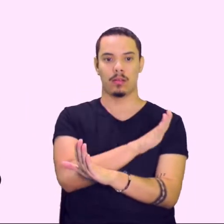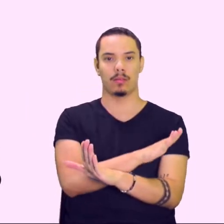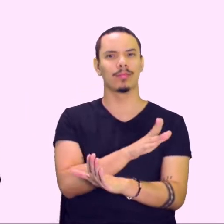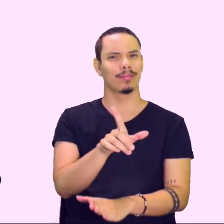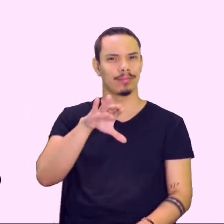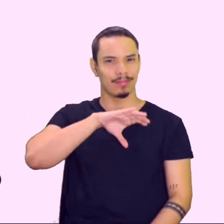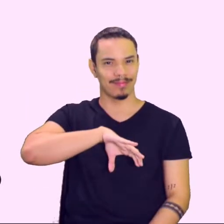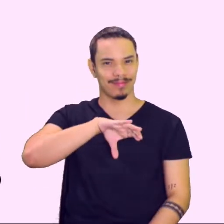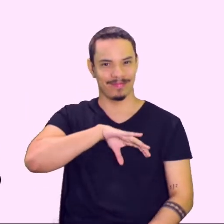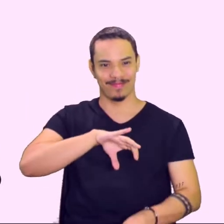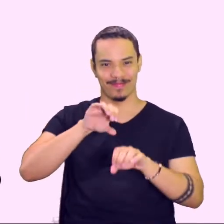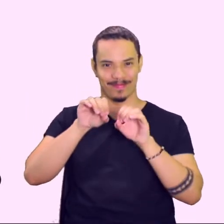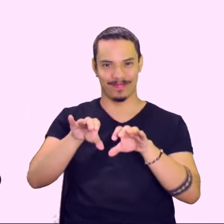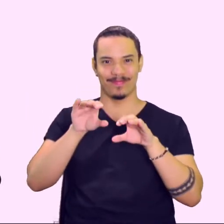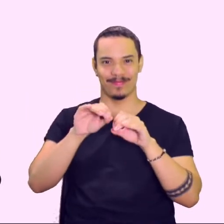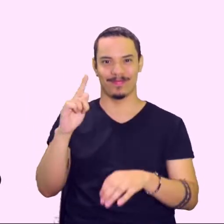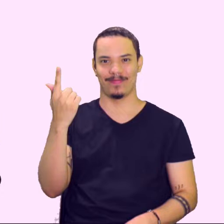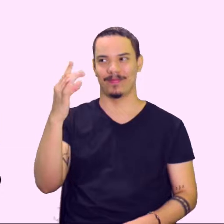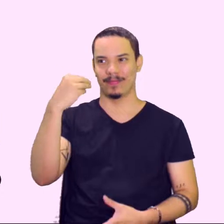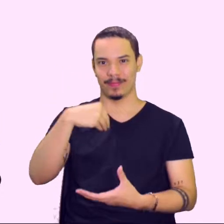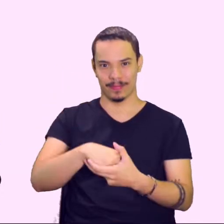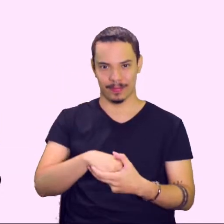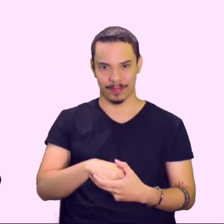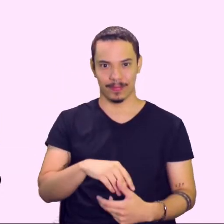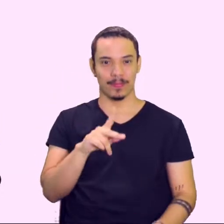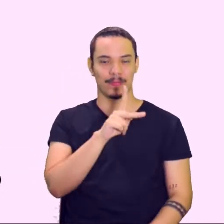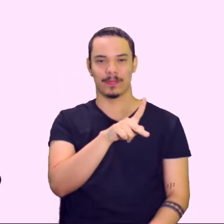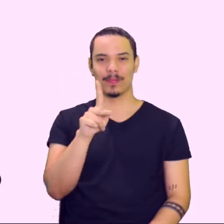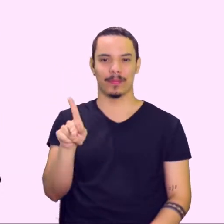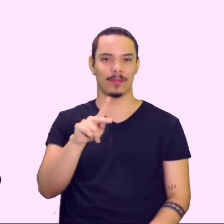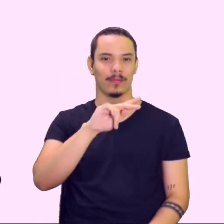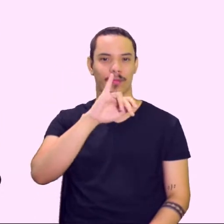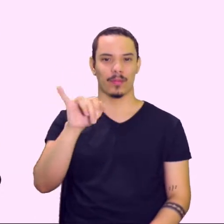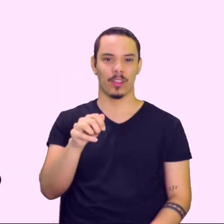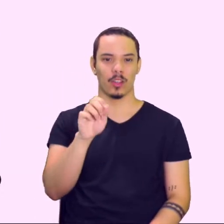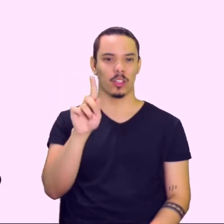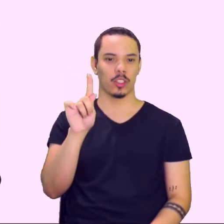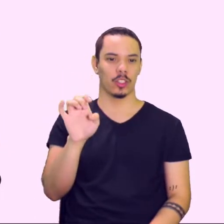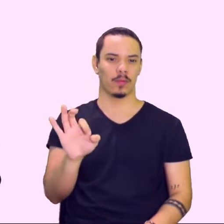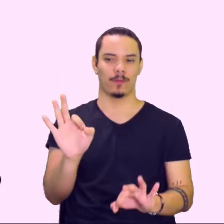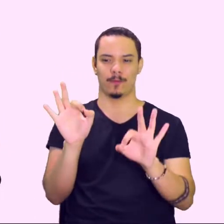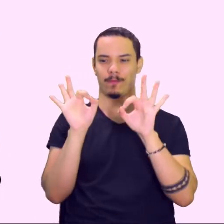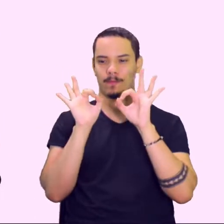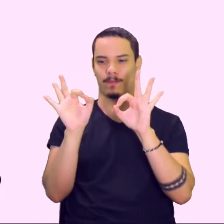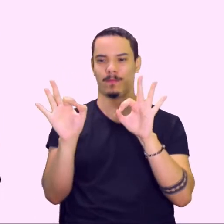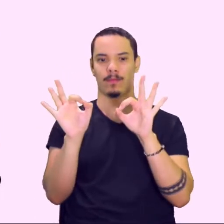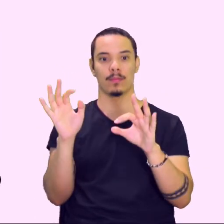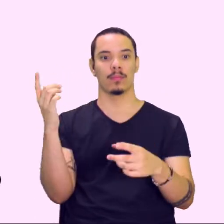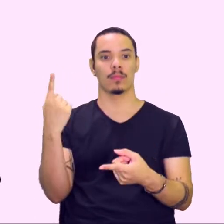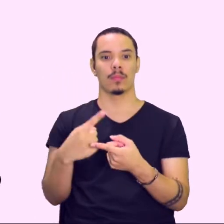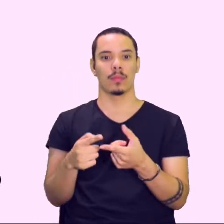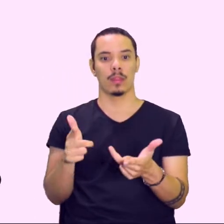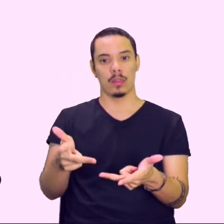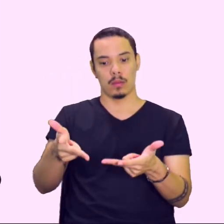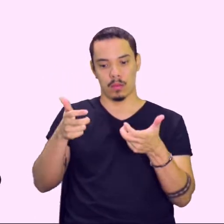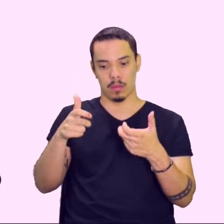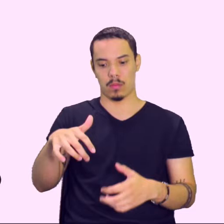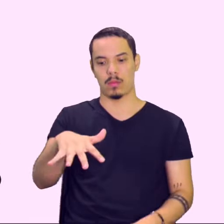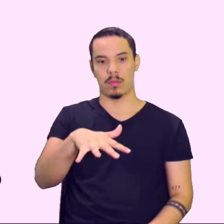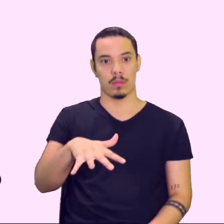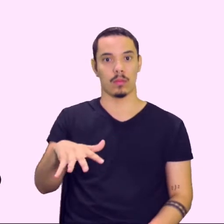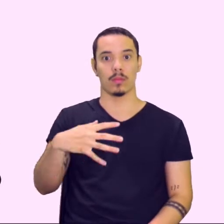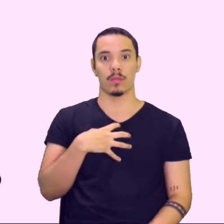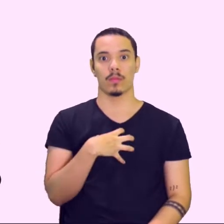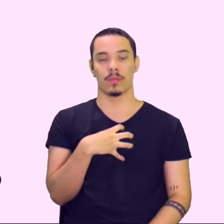na geografia. É demais. A gente explica, esse professor Jorge é então, demais. Olha só. Ou seja, é explorar o ambiente de